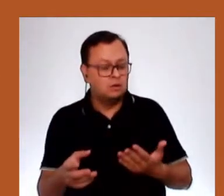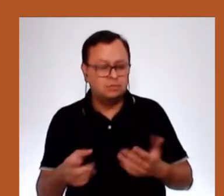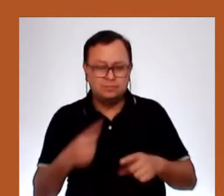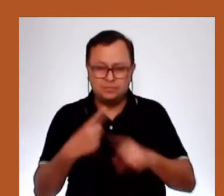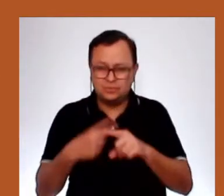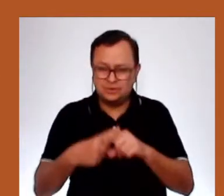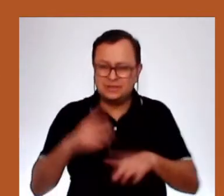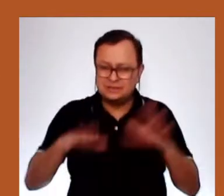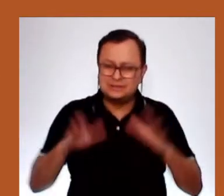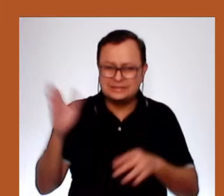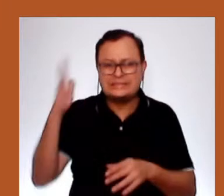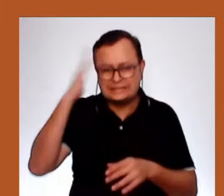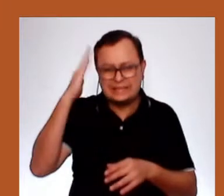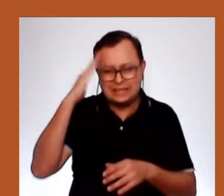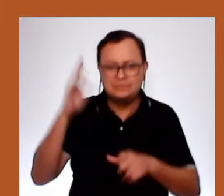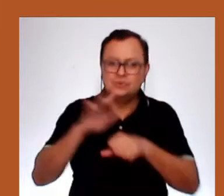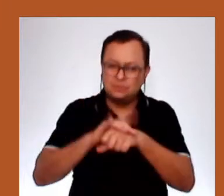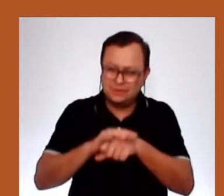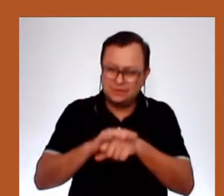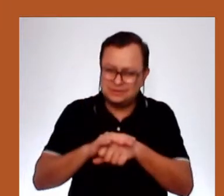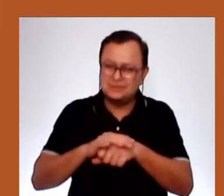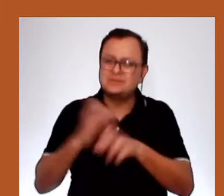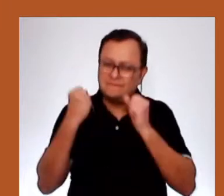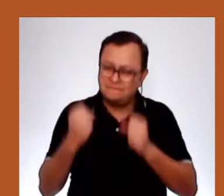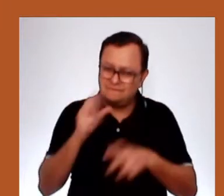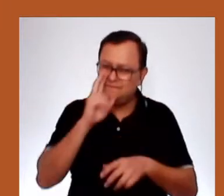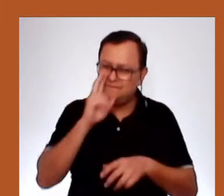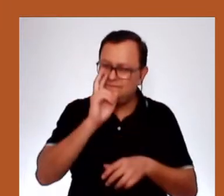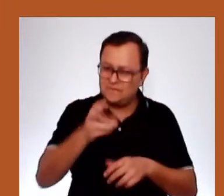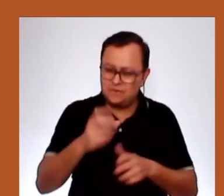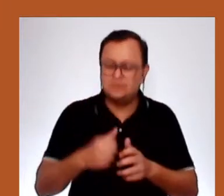de sofrimento, de morte, tudo isso.